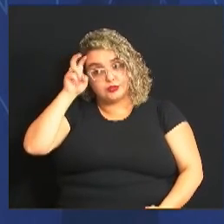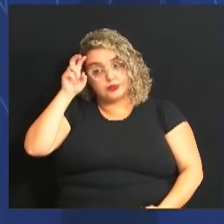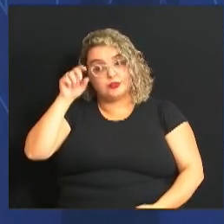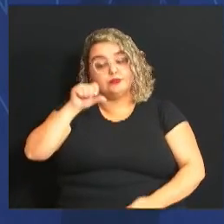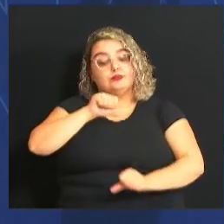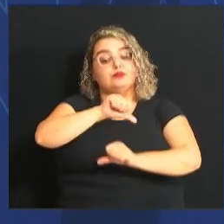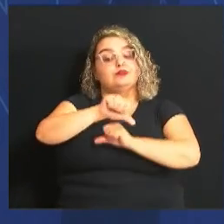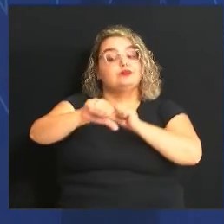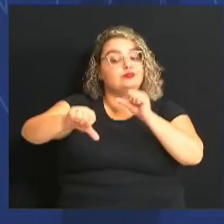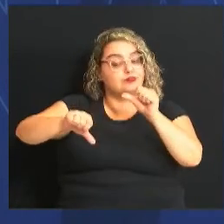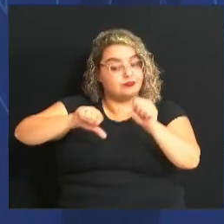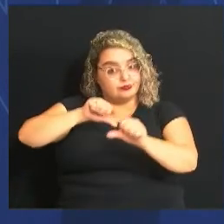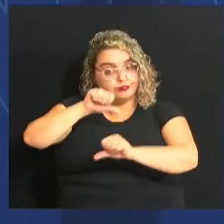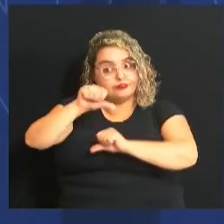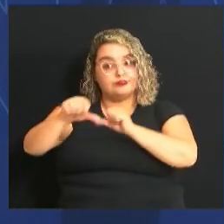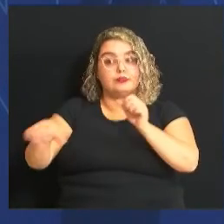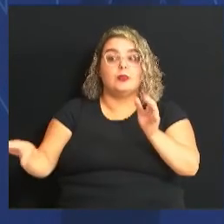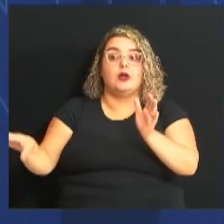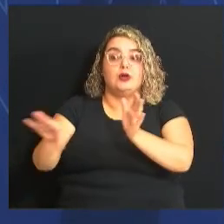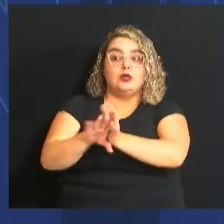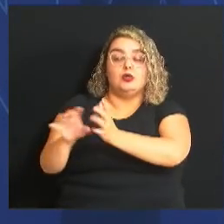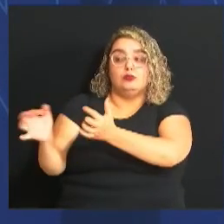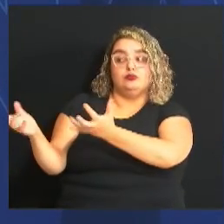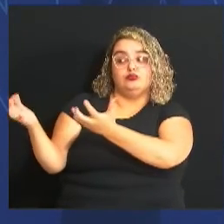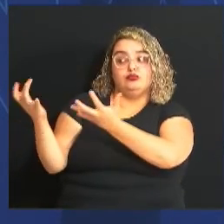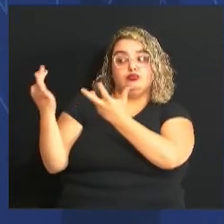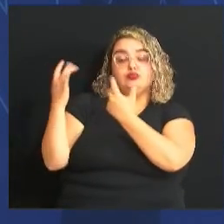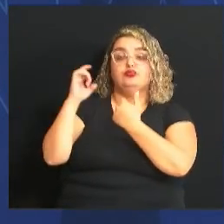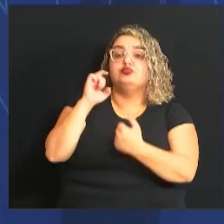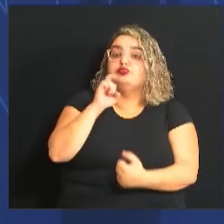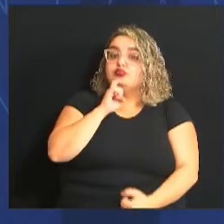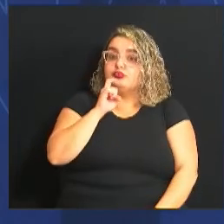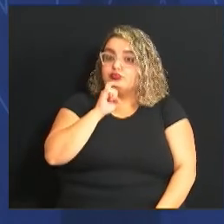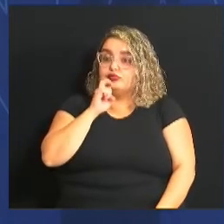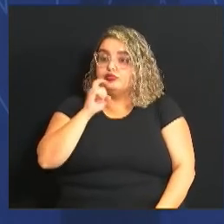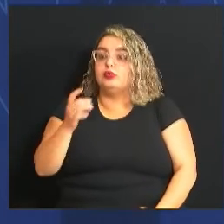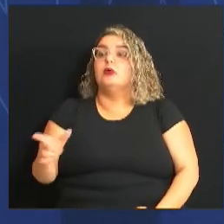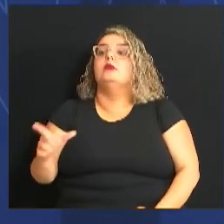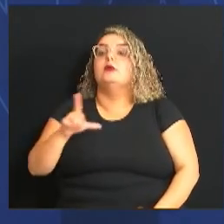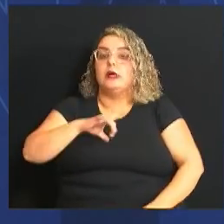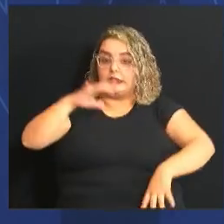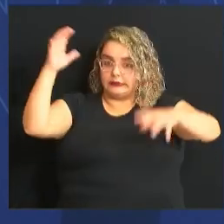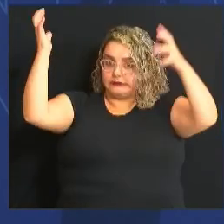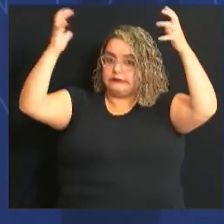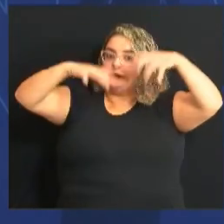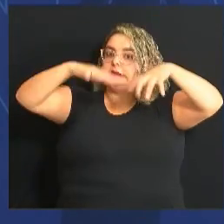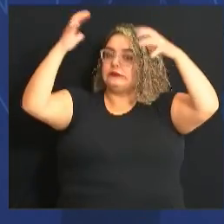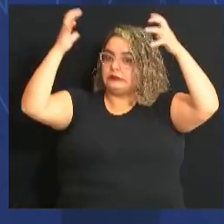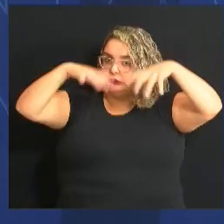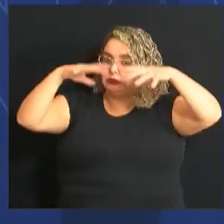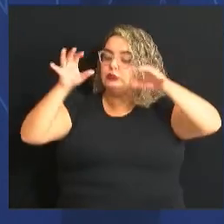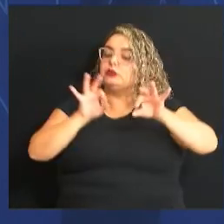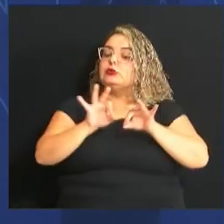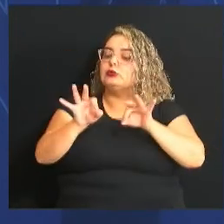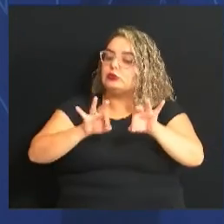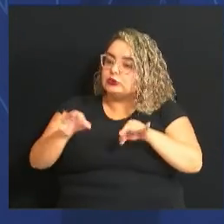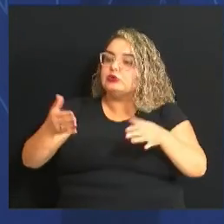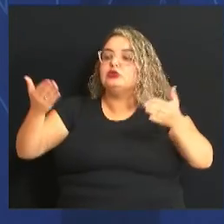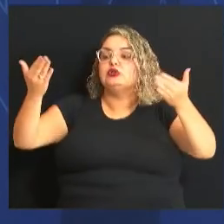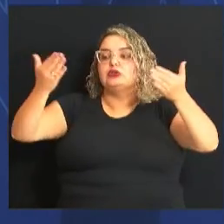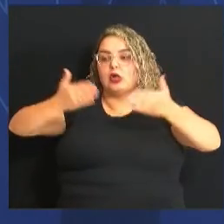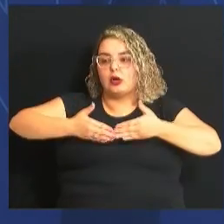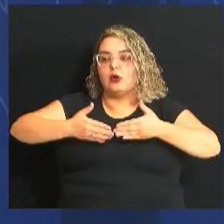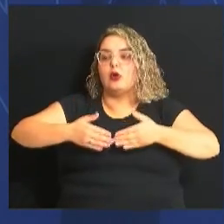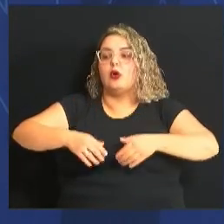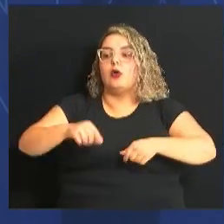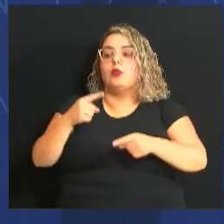vai mudar com a chegada de uma frente fria e que vai trazer chuva. Então já se prepare desde já, porque no fim